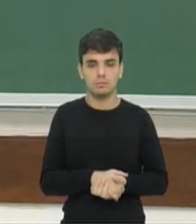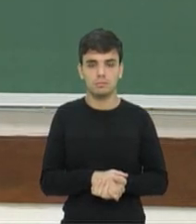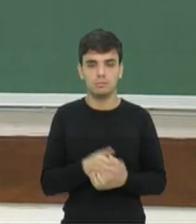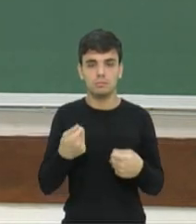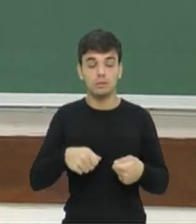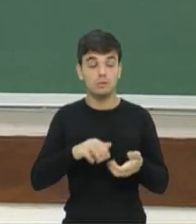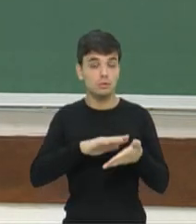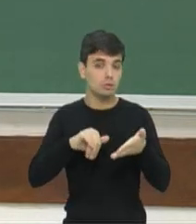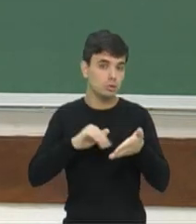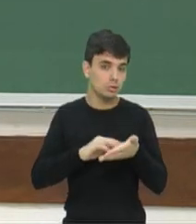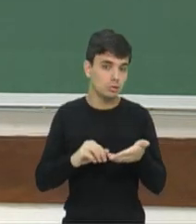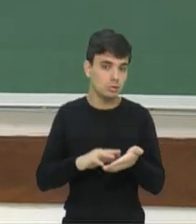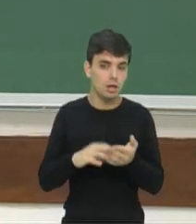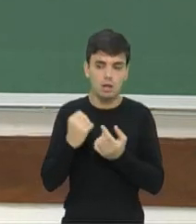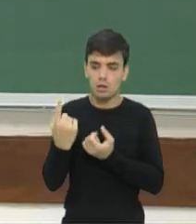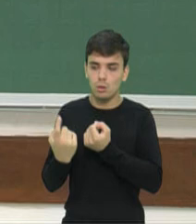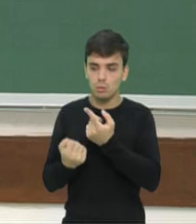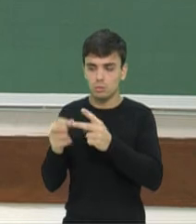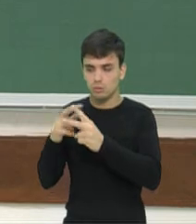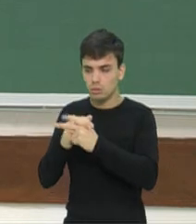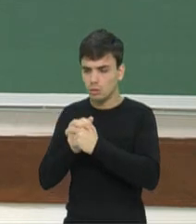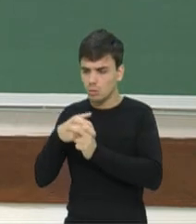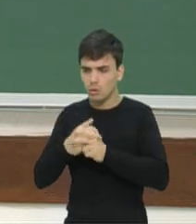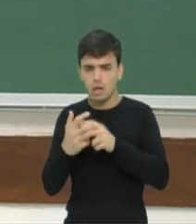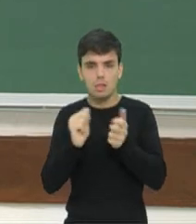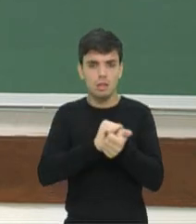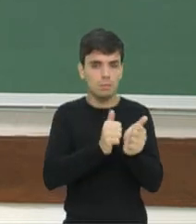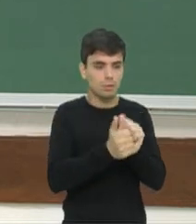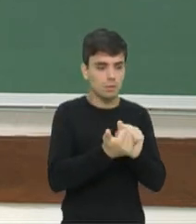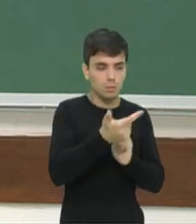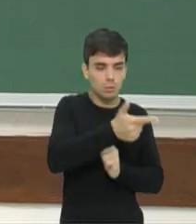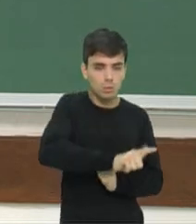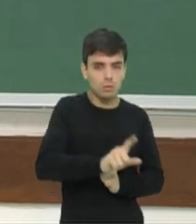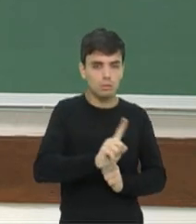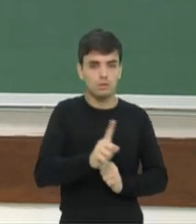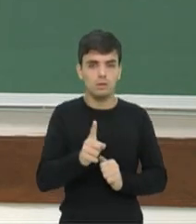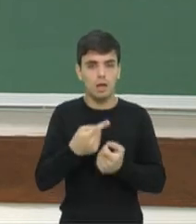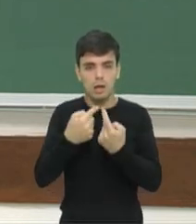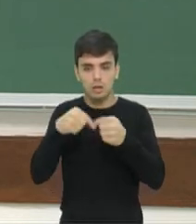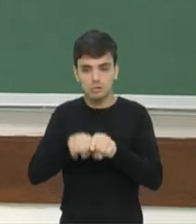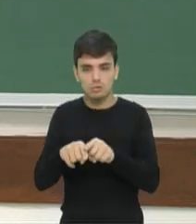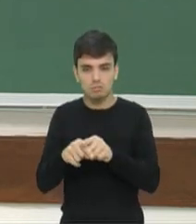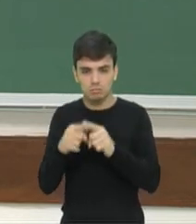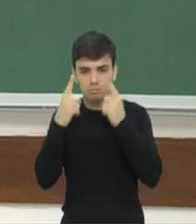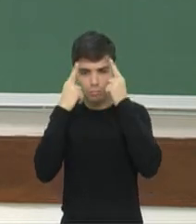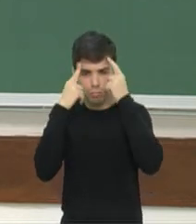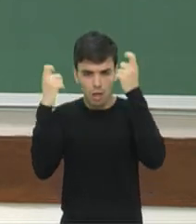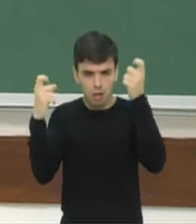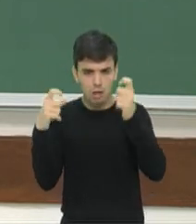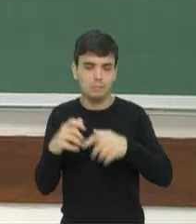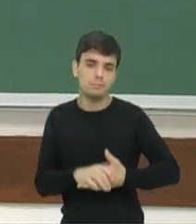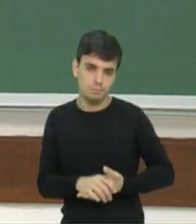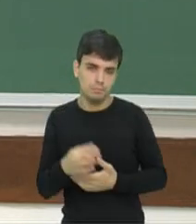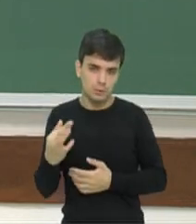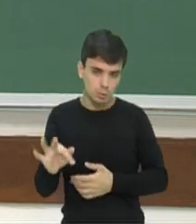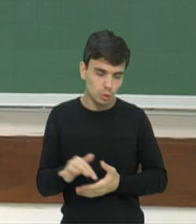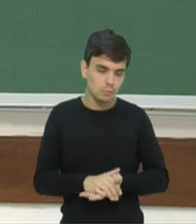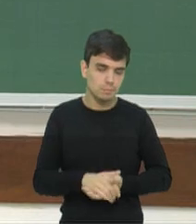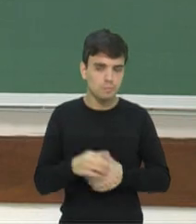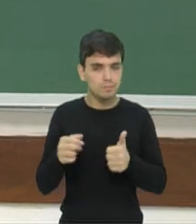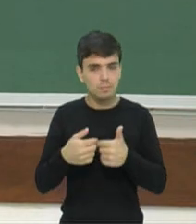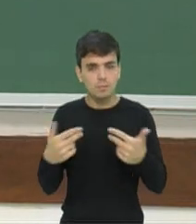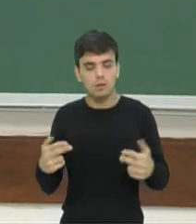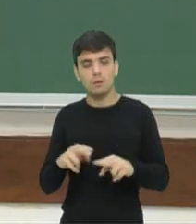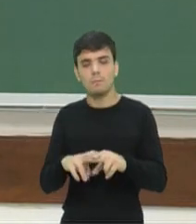retirar alguns golpes, adaptar outros golpes para que ele não ficasse muito violento, né? Então houve as adaptações para que ele se